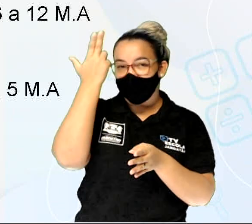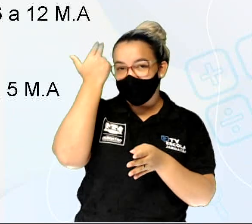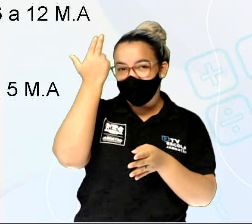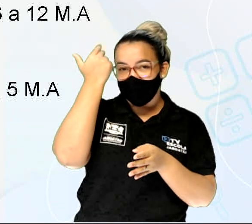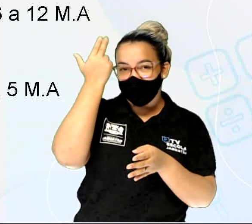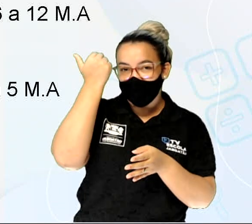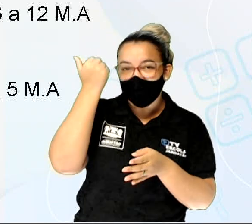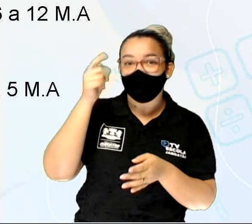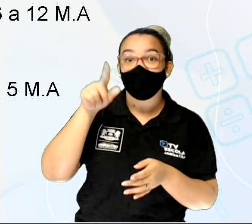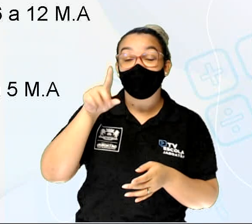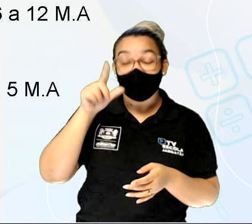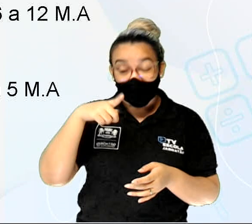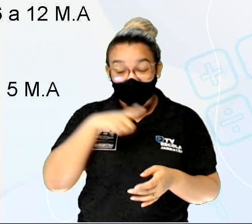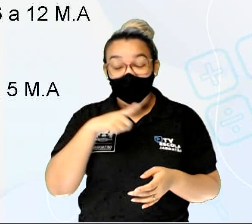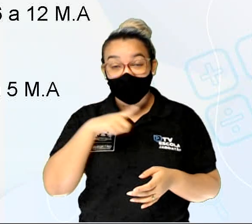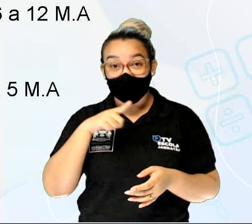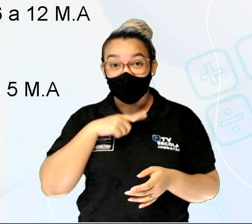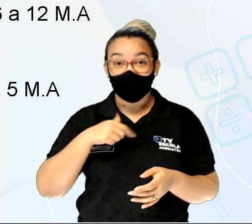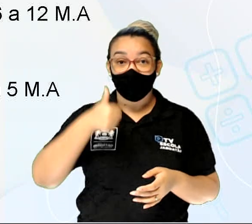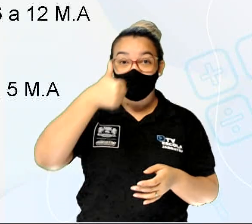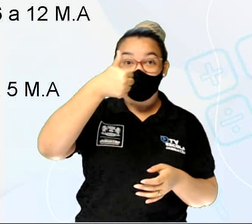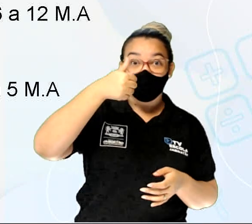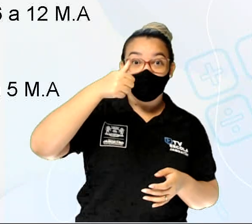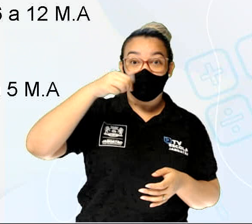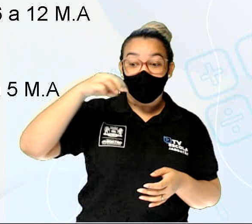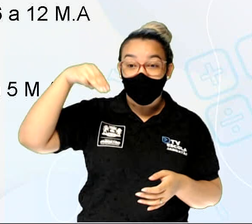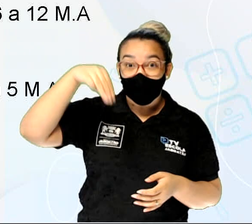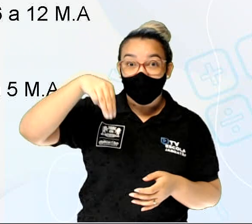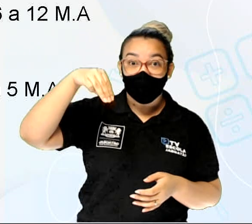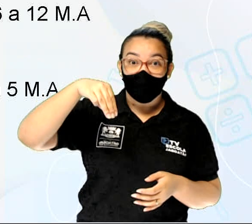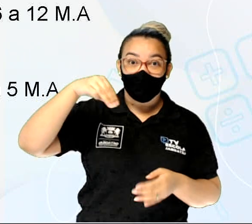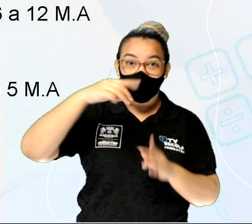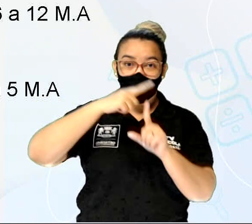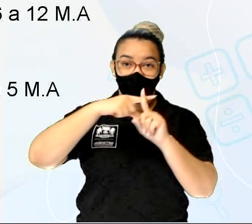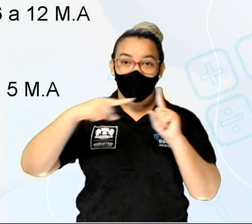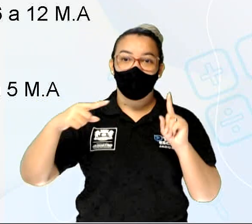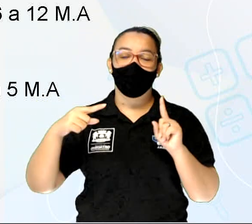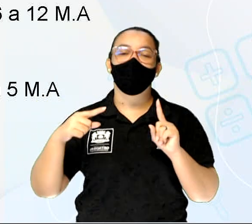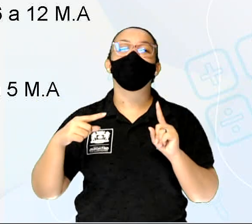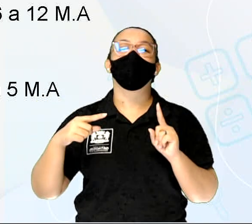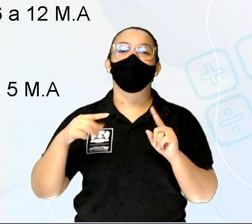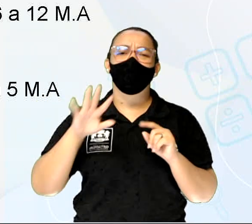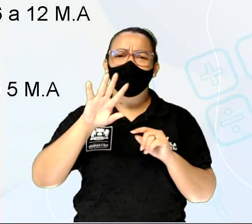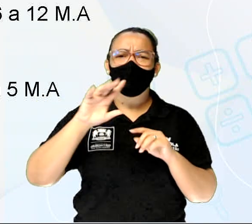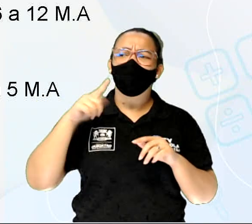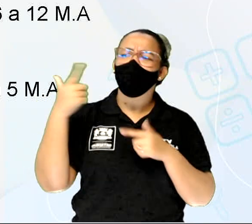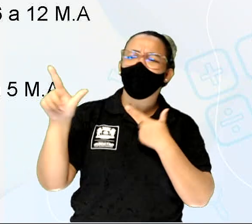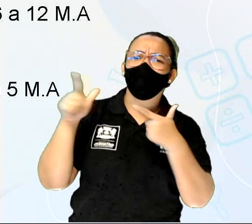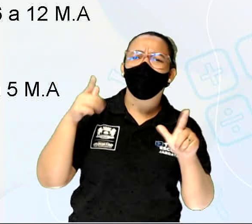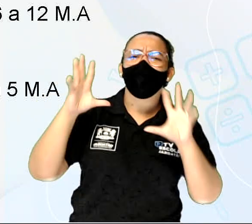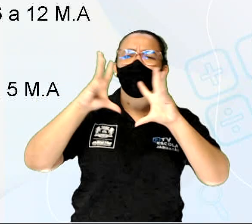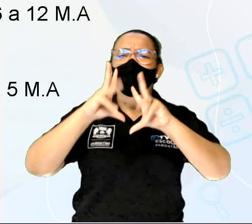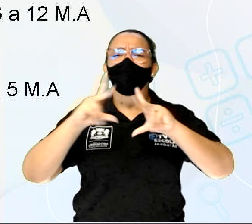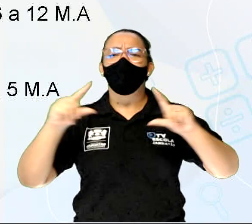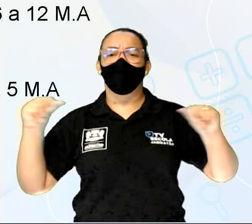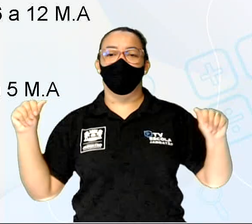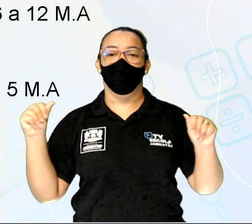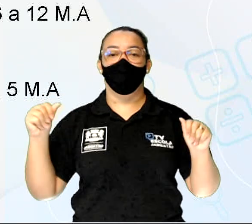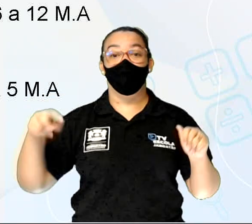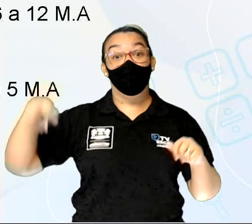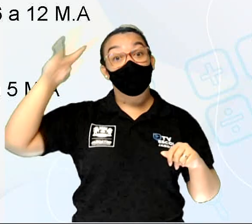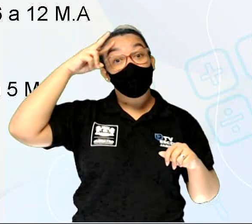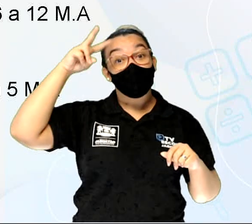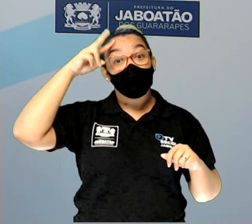de 1,5 m e ele vive atualmente, mas os outros foram extintos. Só lembrando uma coisa aqui